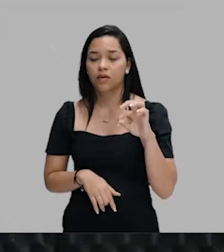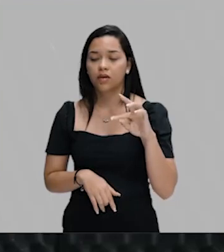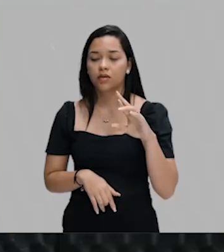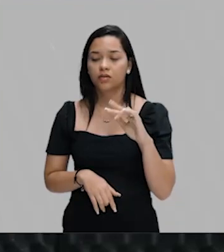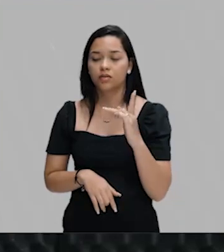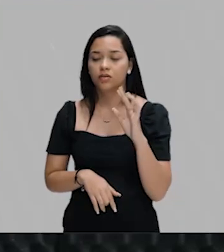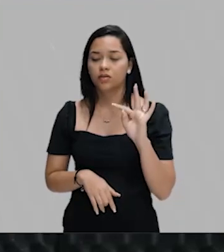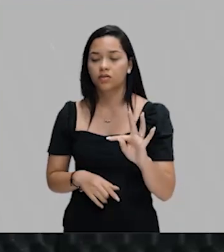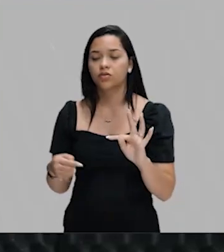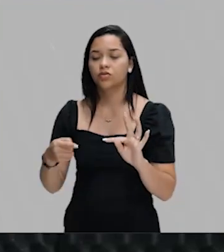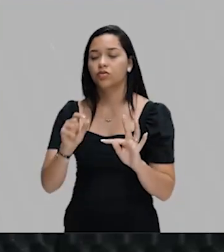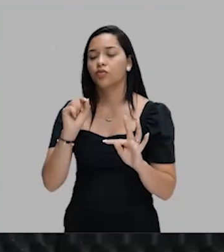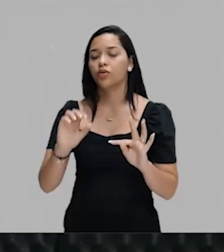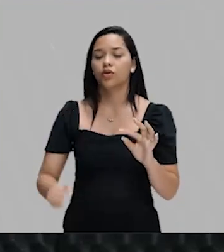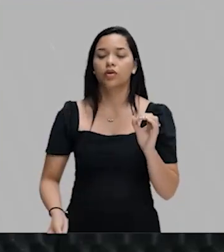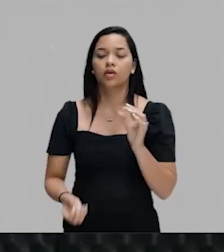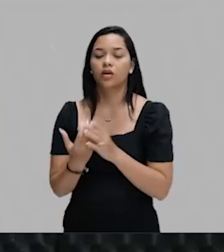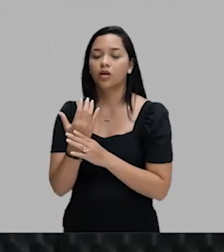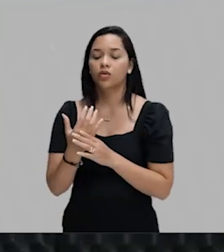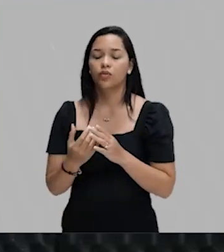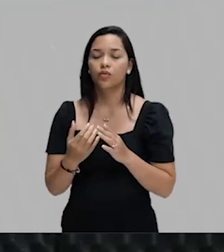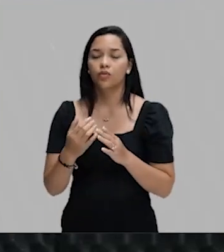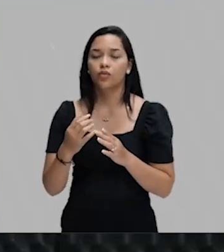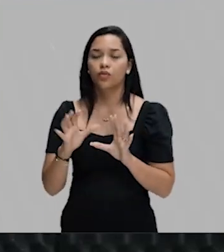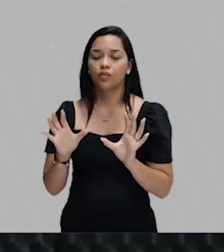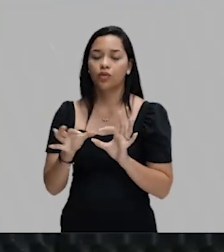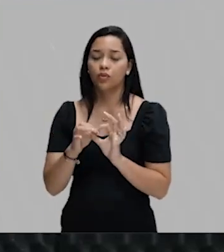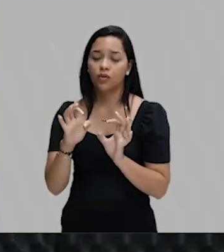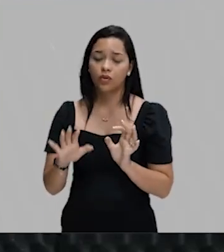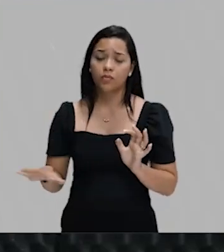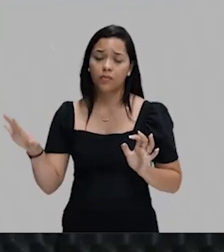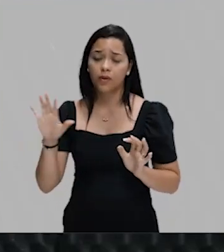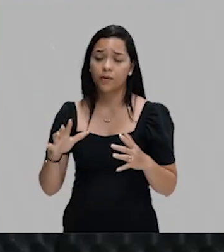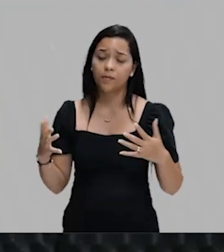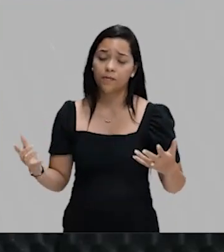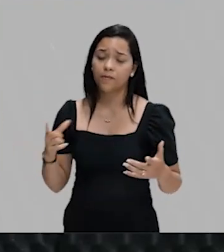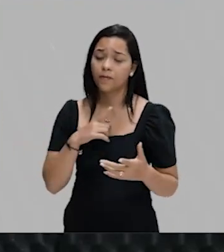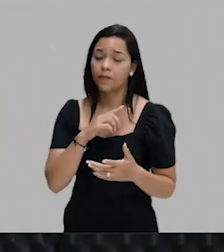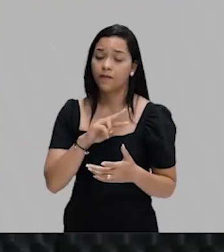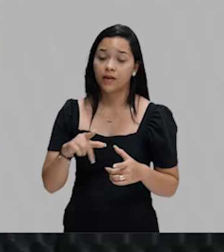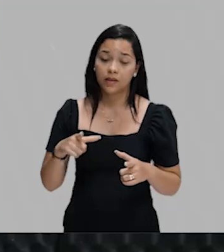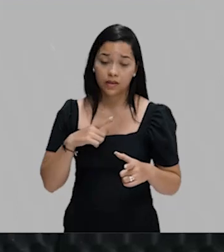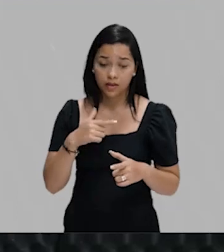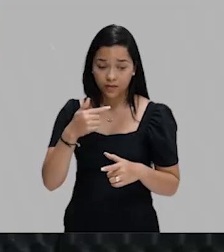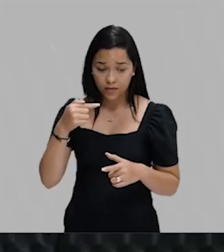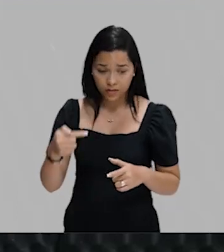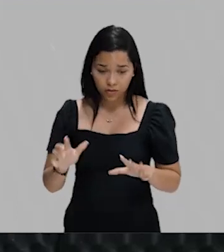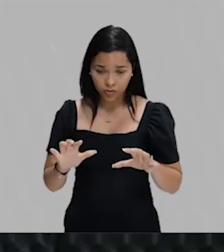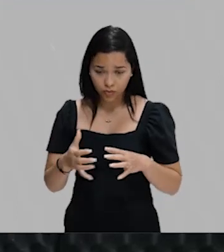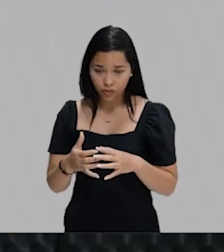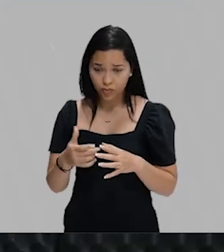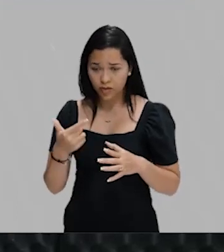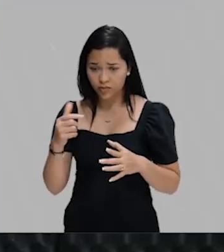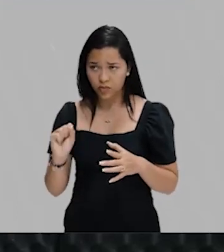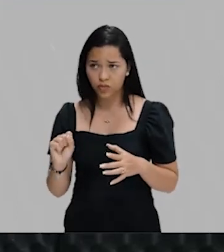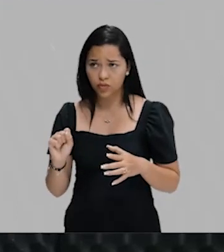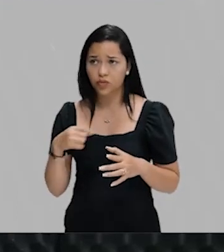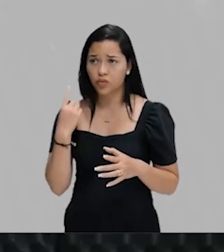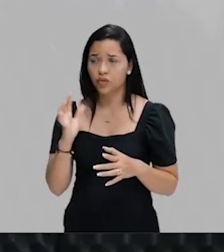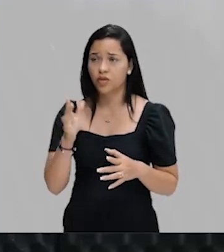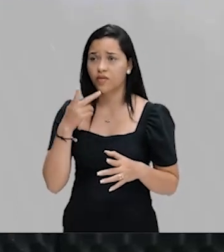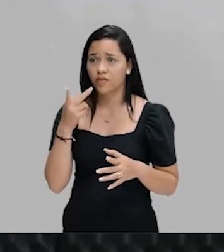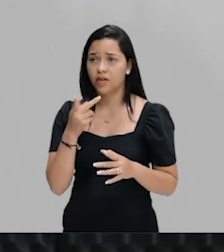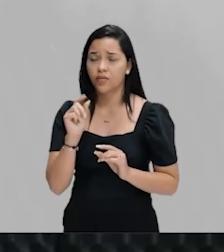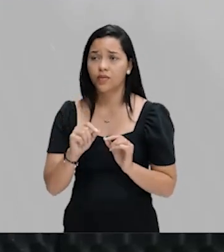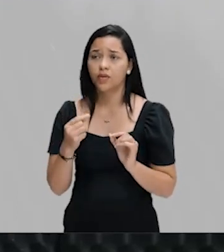É o tratado aí que cria a chamada União Europeia. Atualmente, a União Europeia vai contar com 27 membros, era 28, a gente já vai